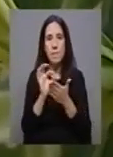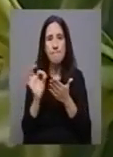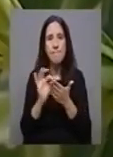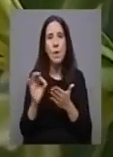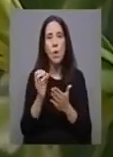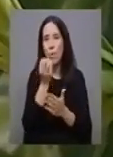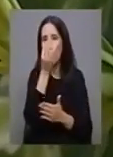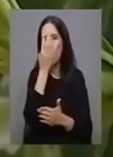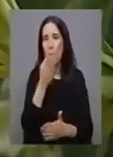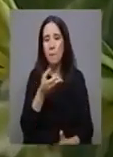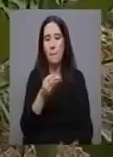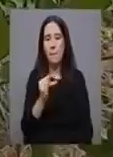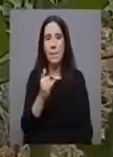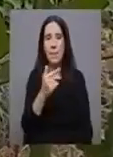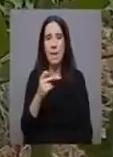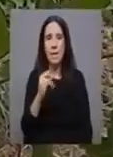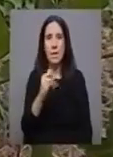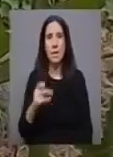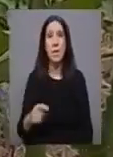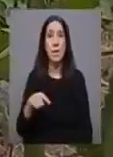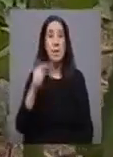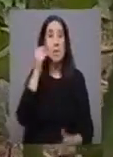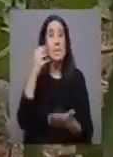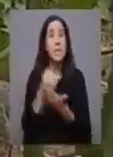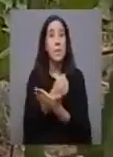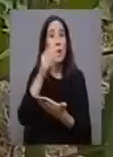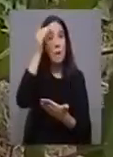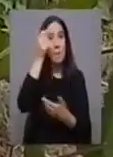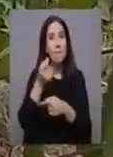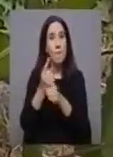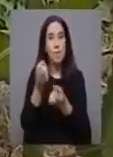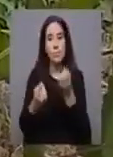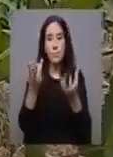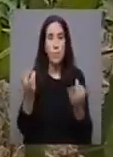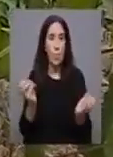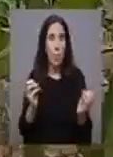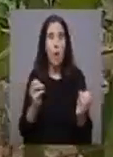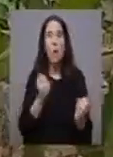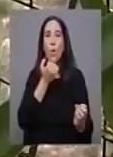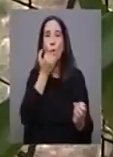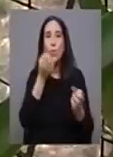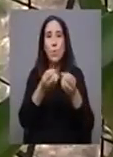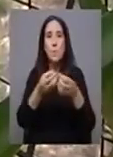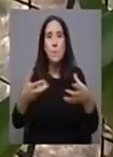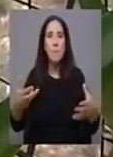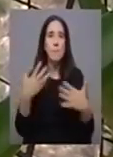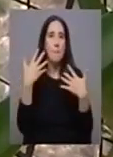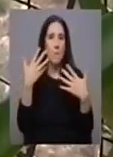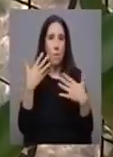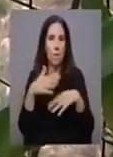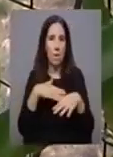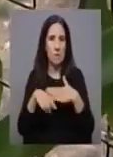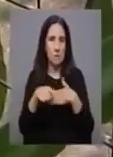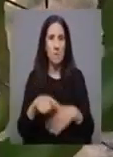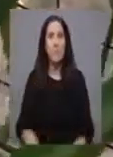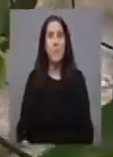gente aqui não temos insetos, não temos animais que fazem a polinização. Uhum. Para termos frutos de qualidade e quantidade, temos que fazer a polinização manual. É para países